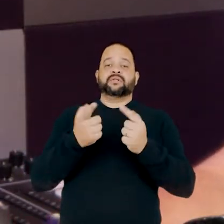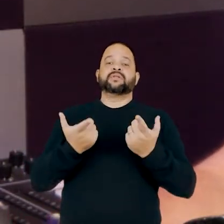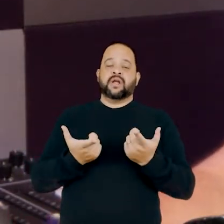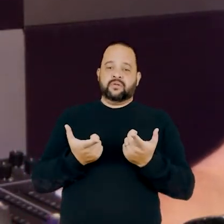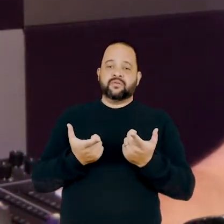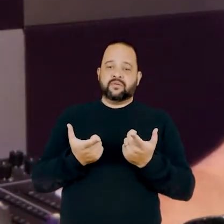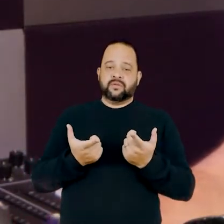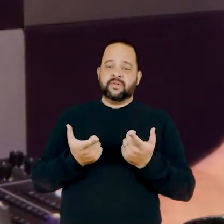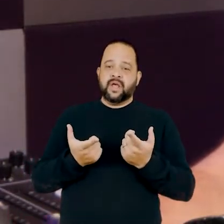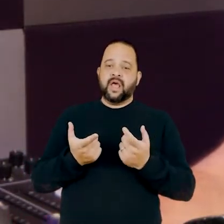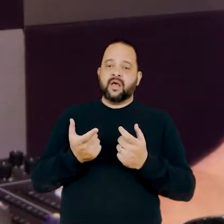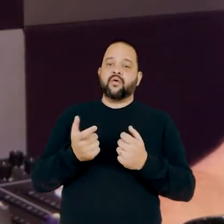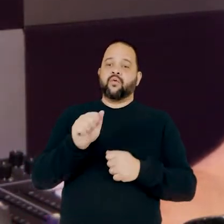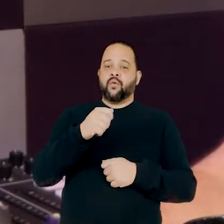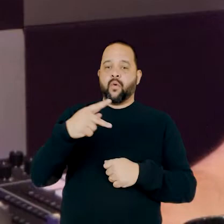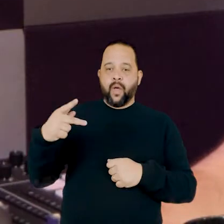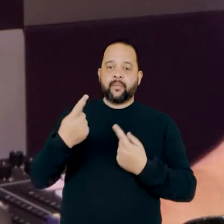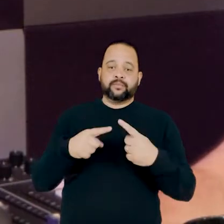Global.